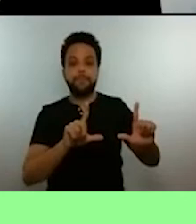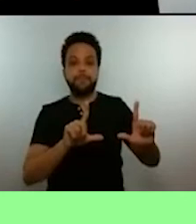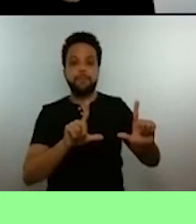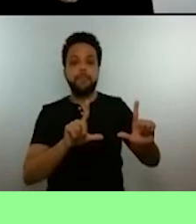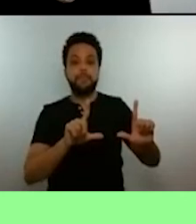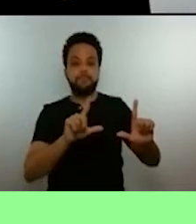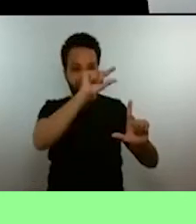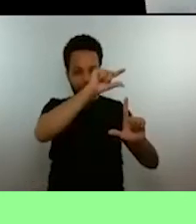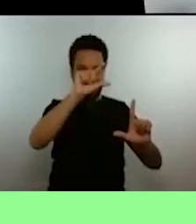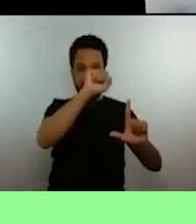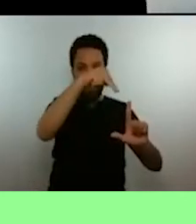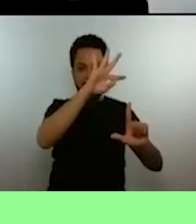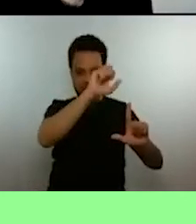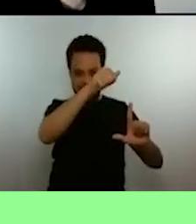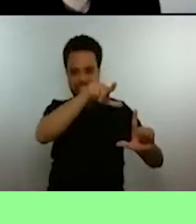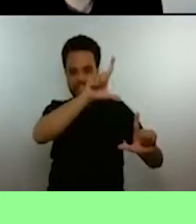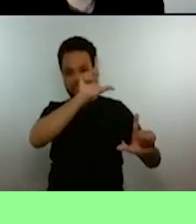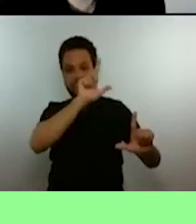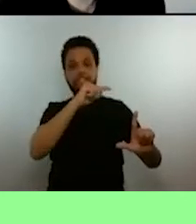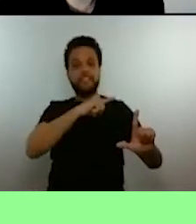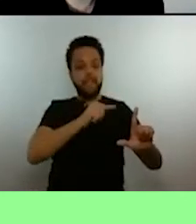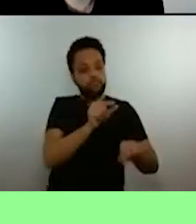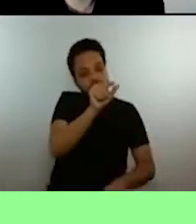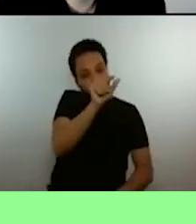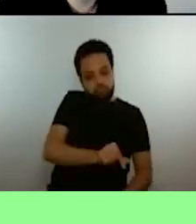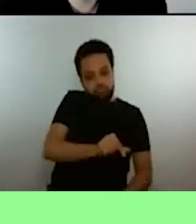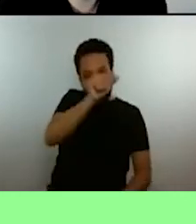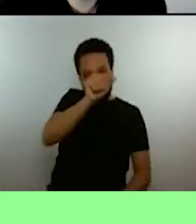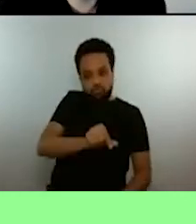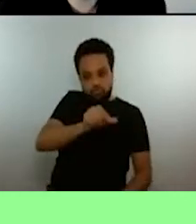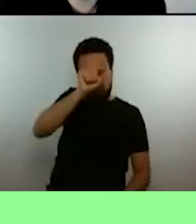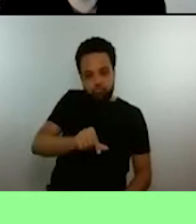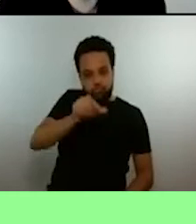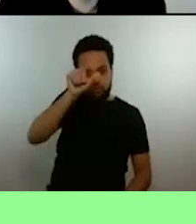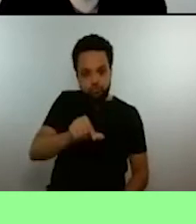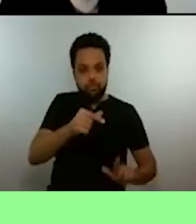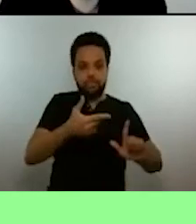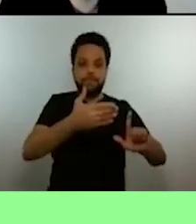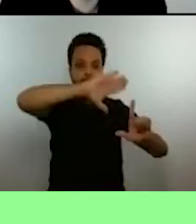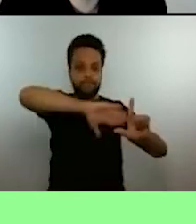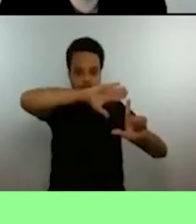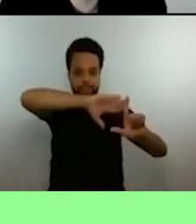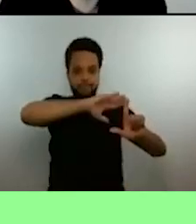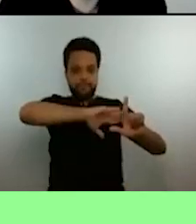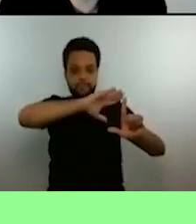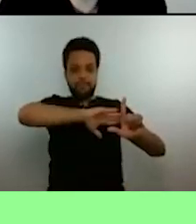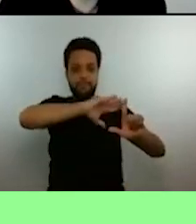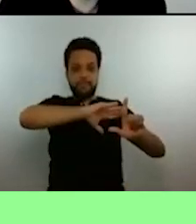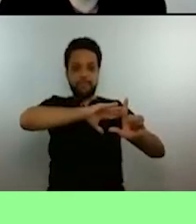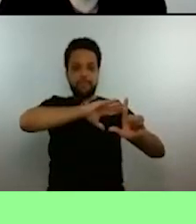antes, ele tem essas linhas verticais, e aí no fundo você pode perceber que tem algumas outras